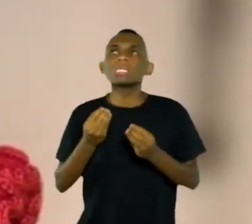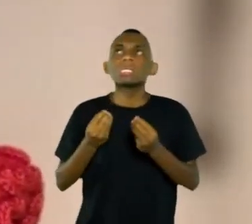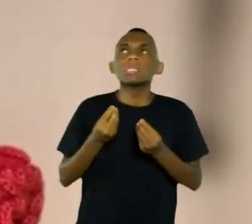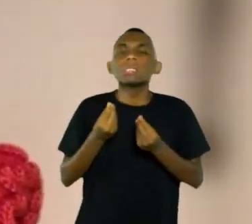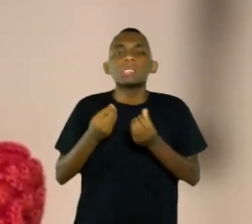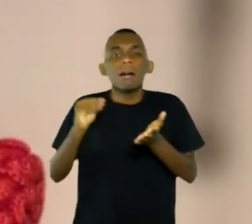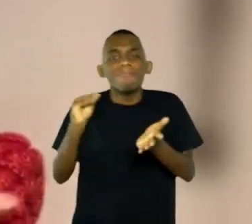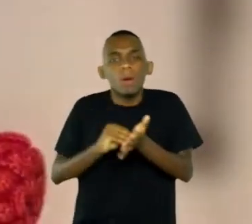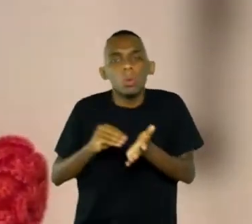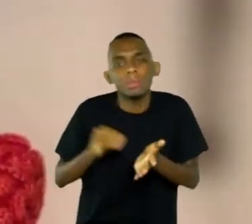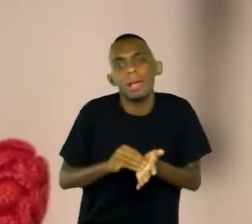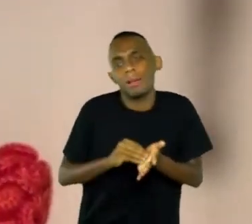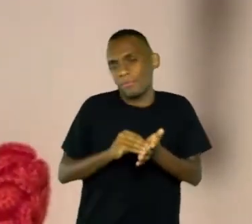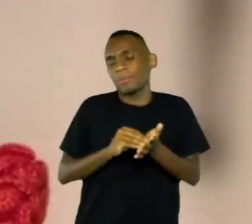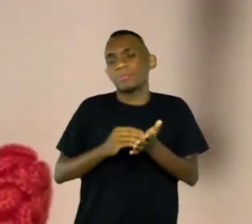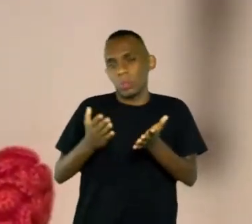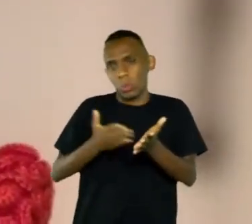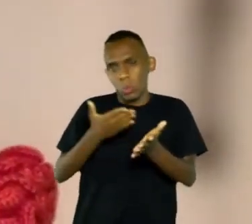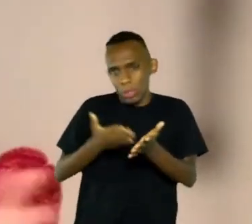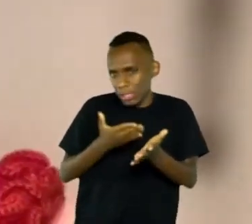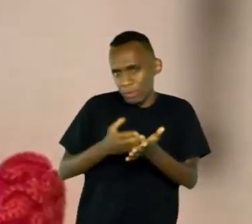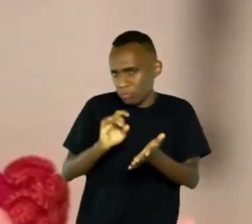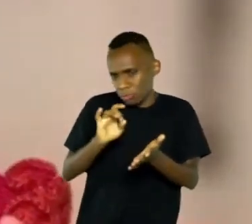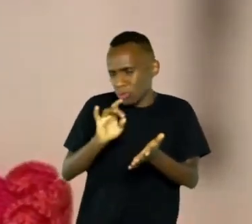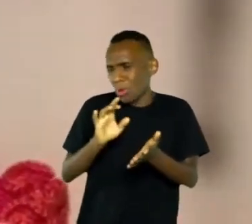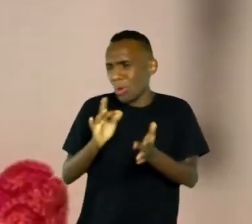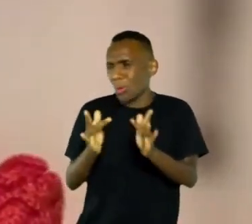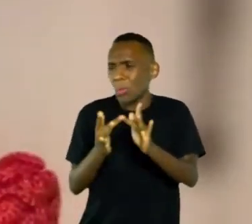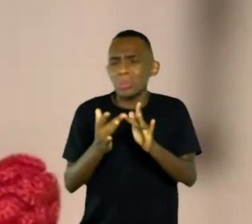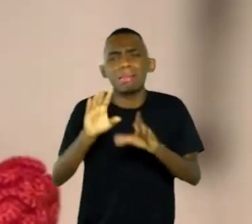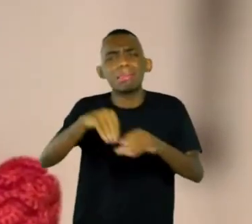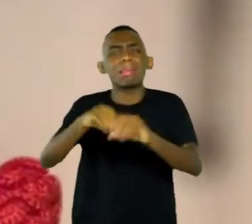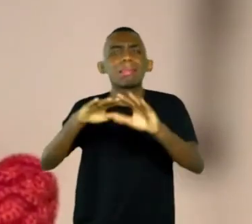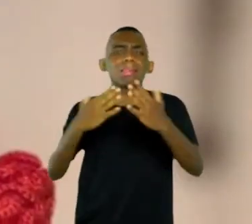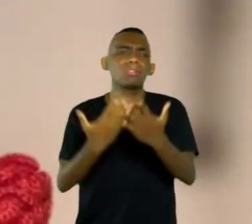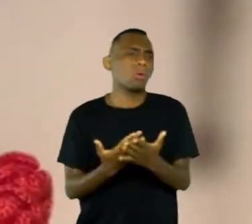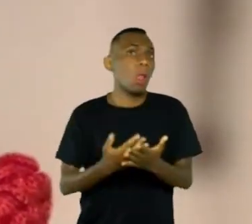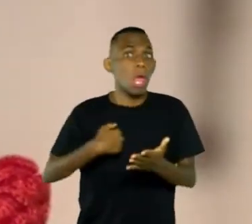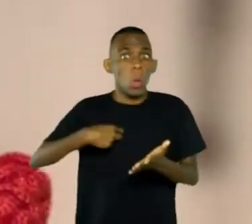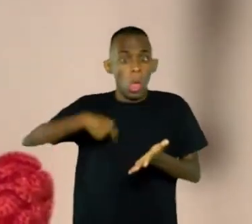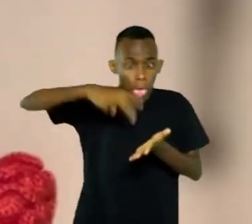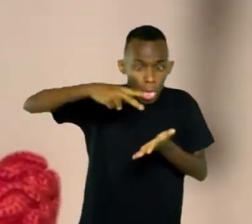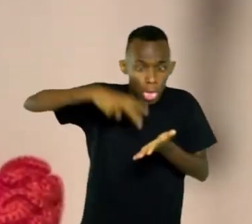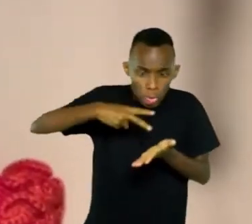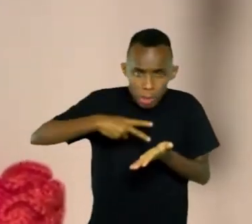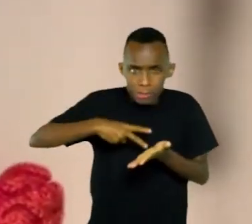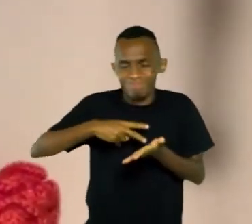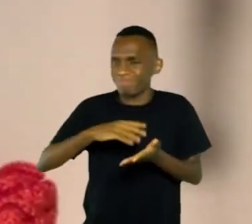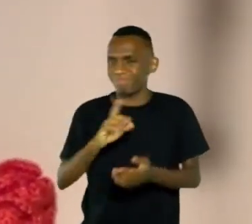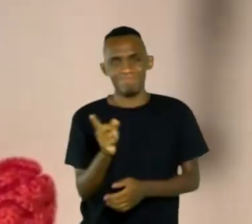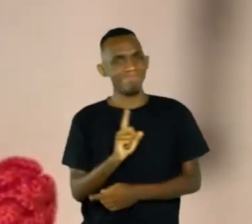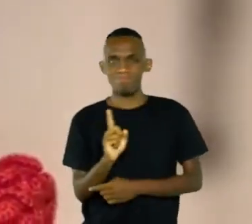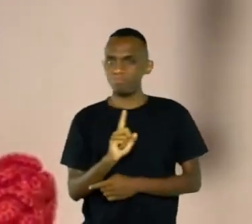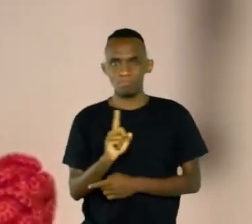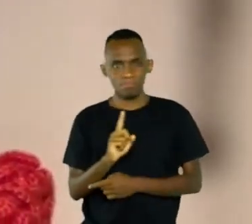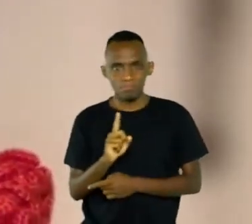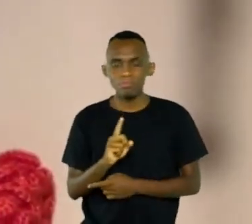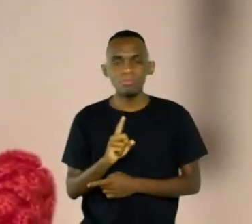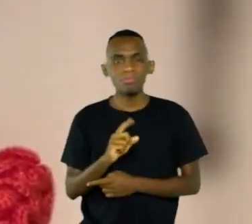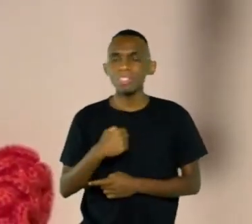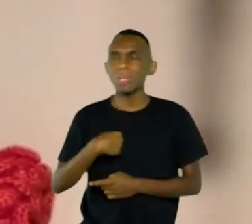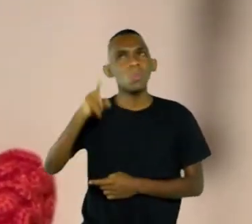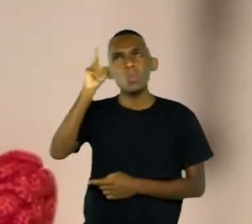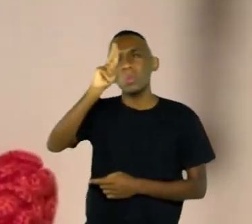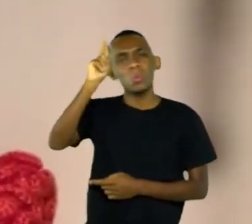à escola do que não era um hábito. Ah, ler, eu lia para caramba. Não era uma coisa que eu não me lembro de